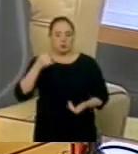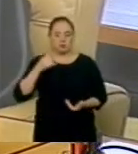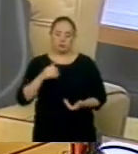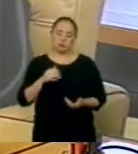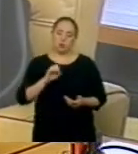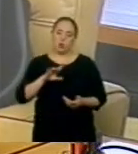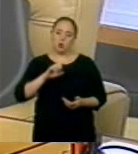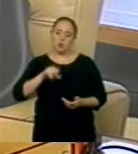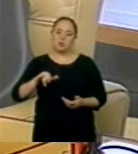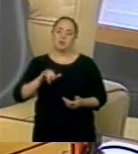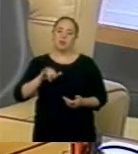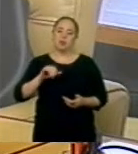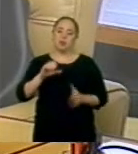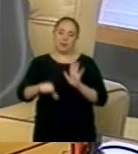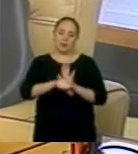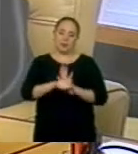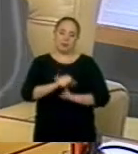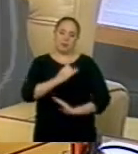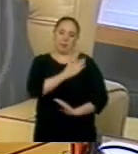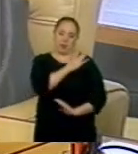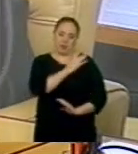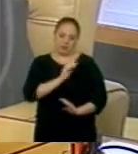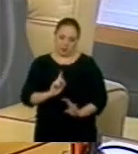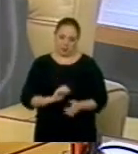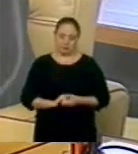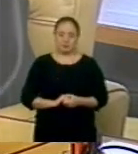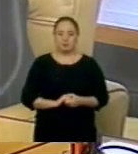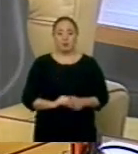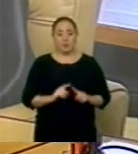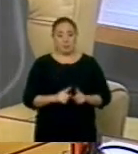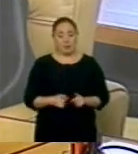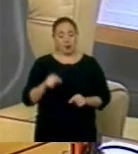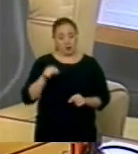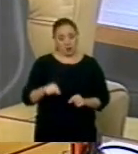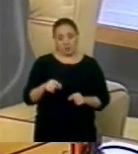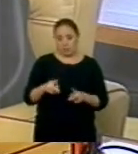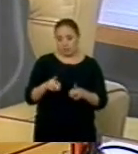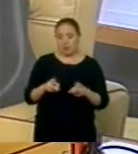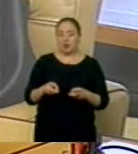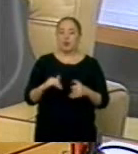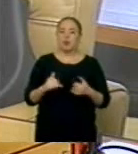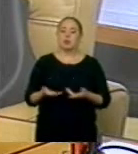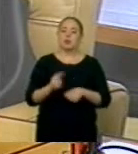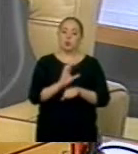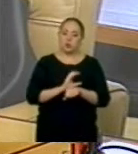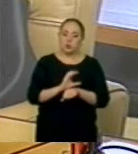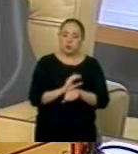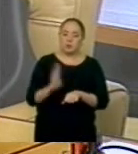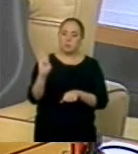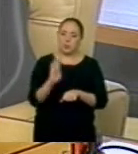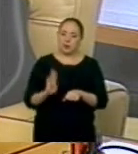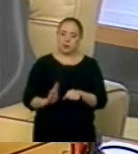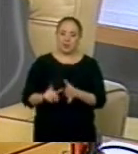crime propriamente militar definidos em lei. Nessa linha, As constituições